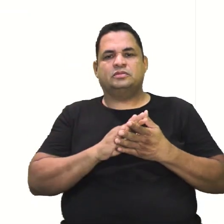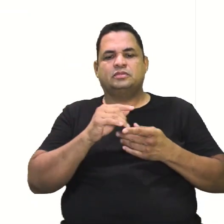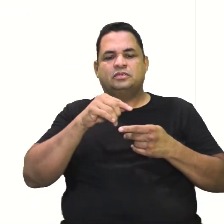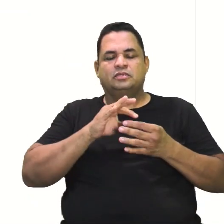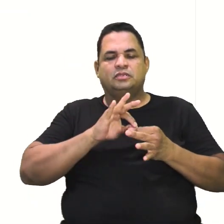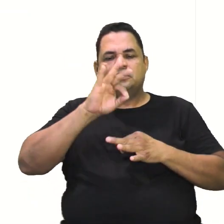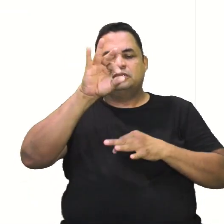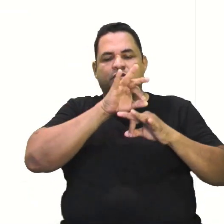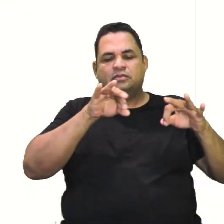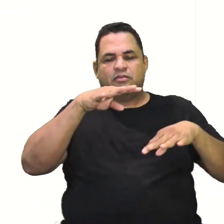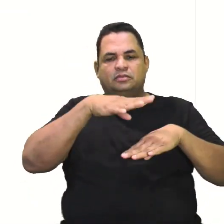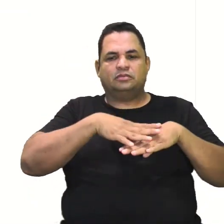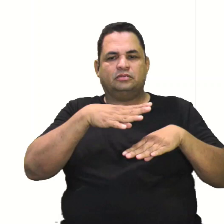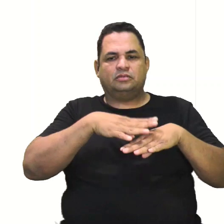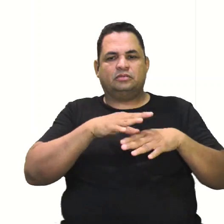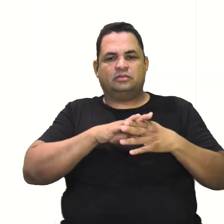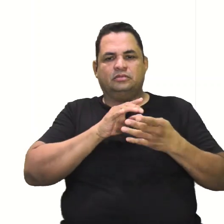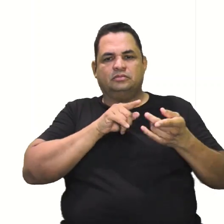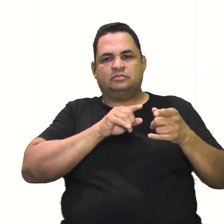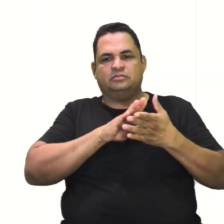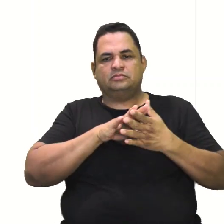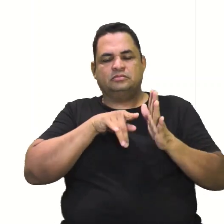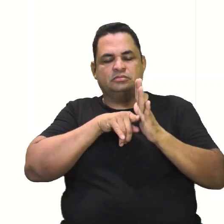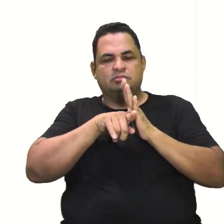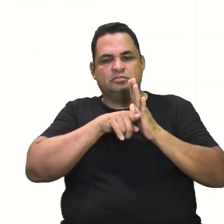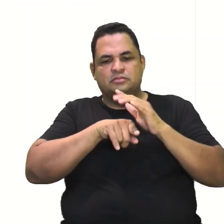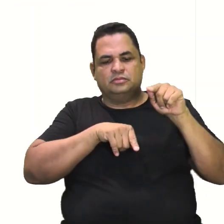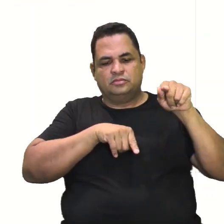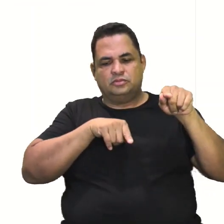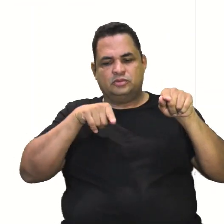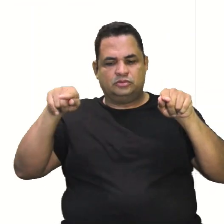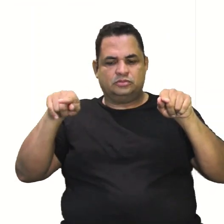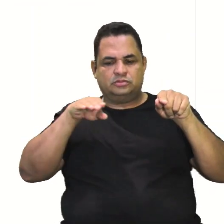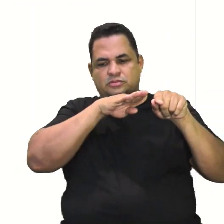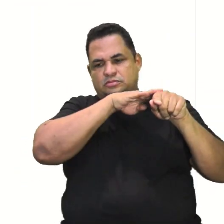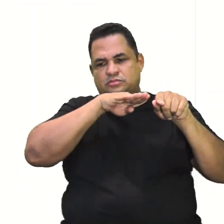geometria analítica no ponto e na reta, beleza?